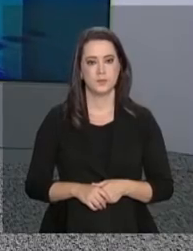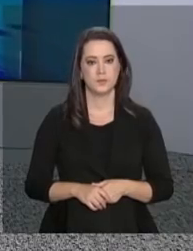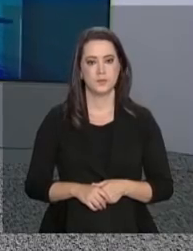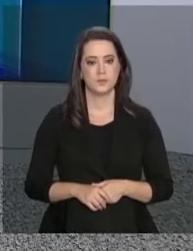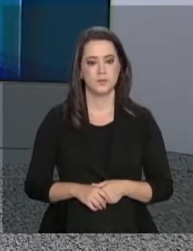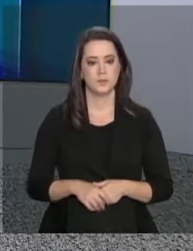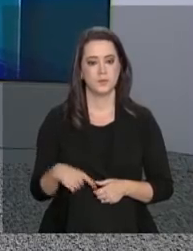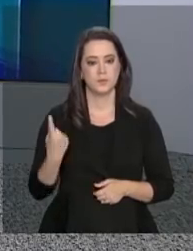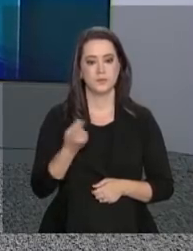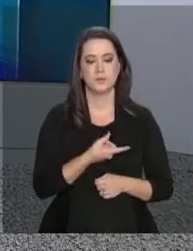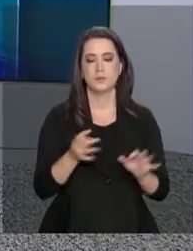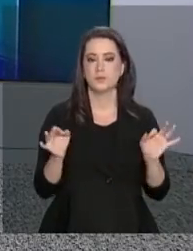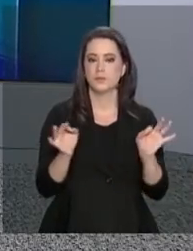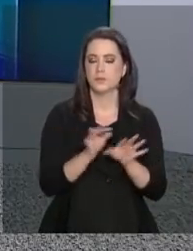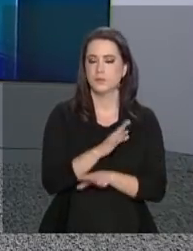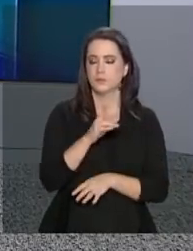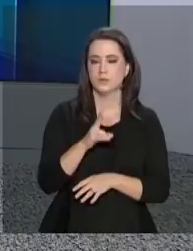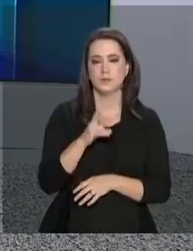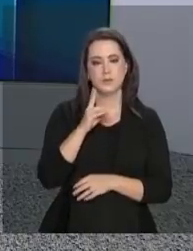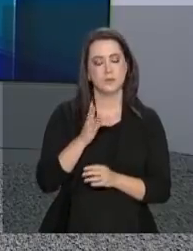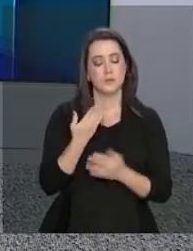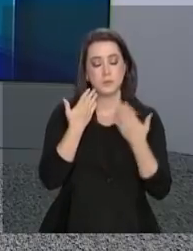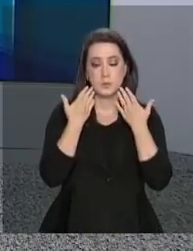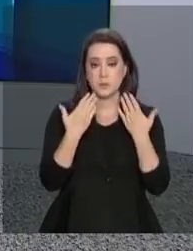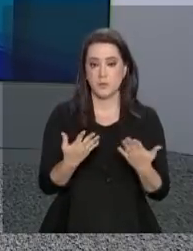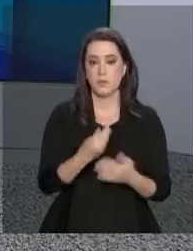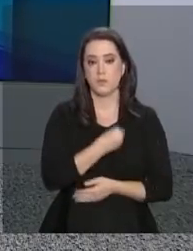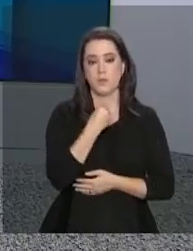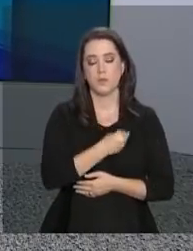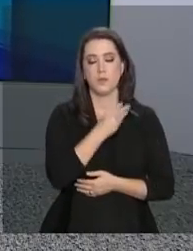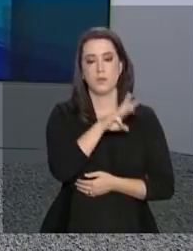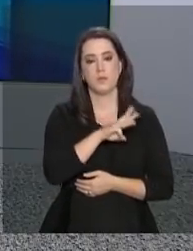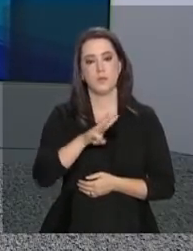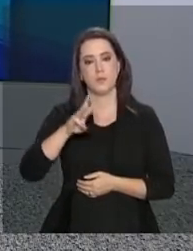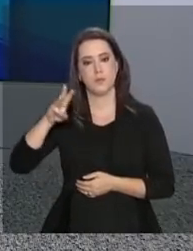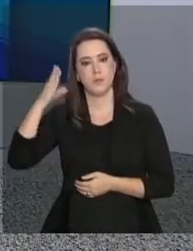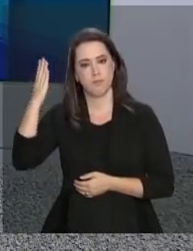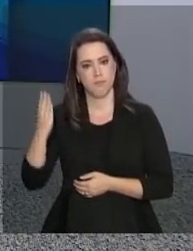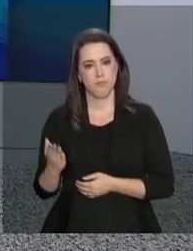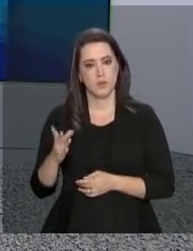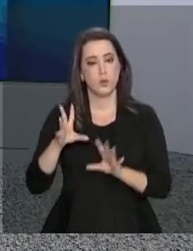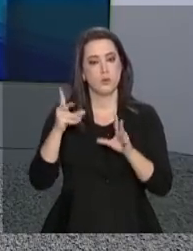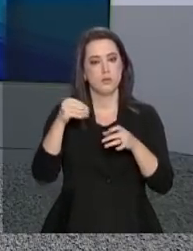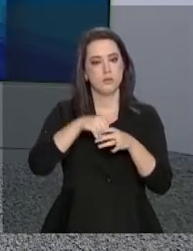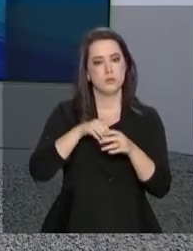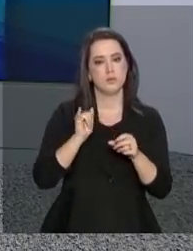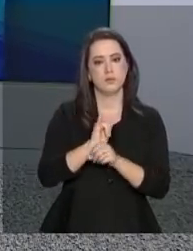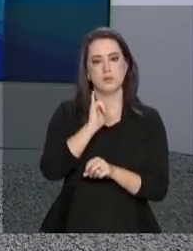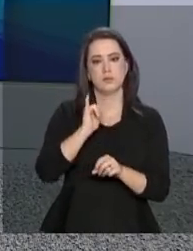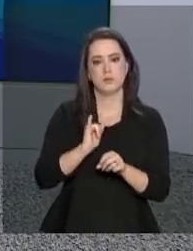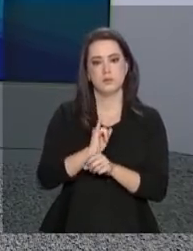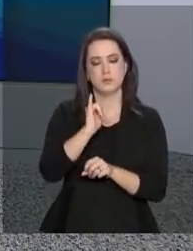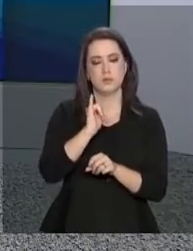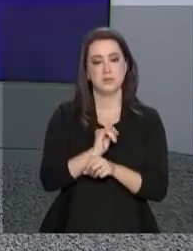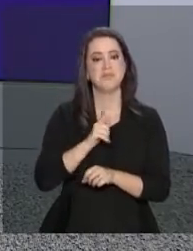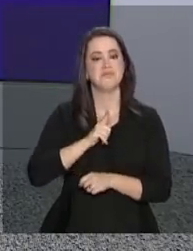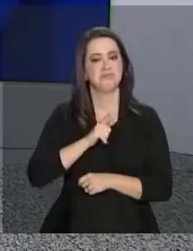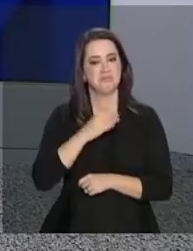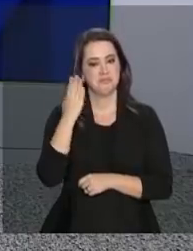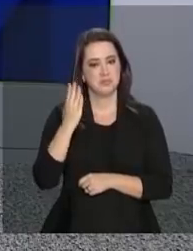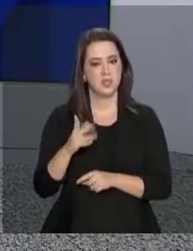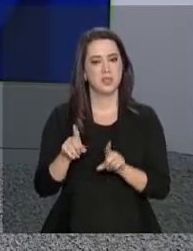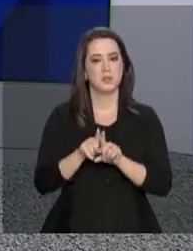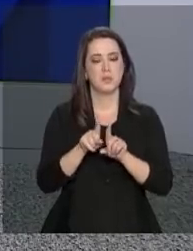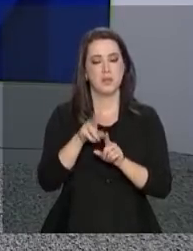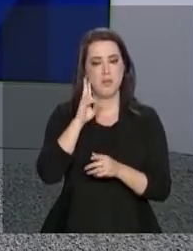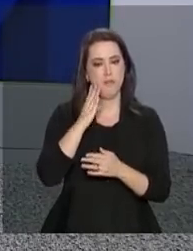nós ficamos por aqui você acompanha nossa programação ao vivo pelo site da npr todas as reportagens estão em nosso canal no